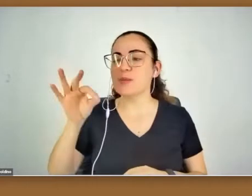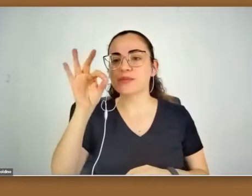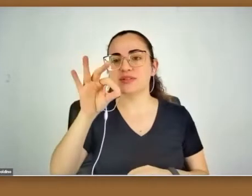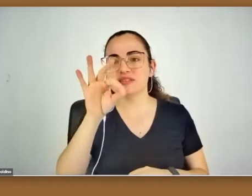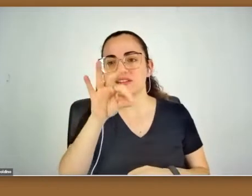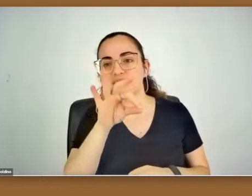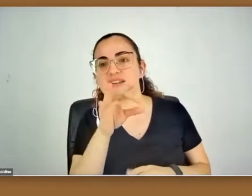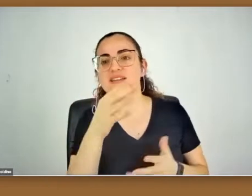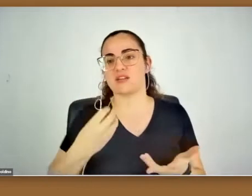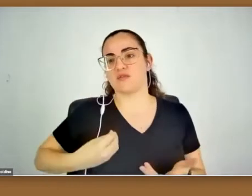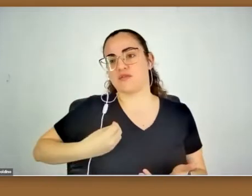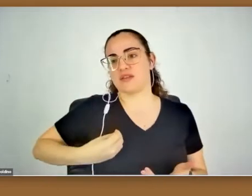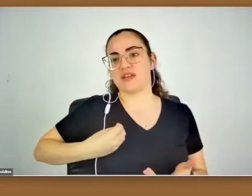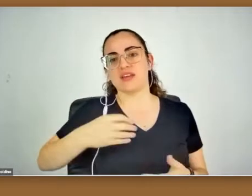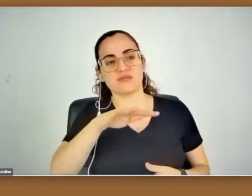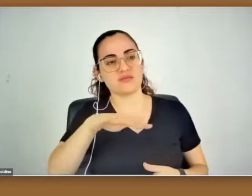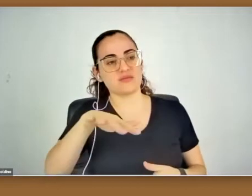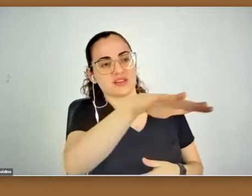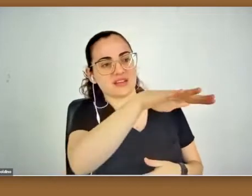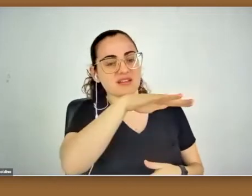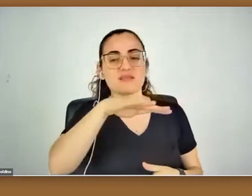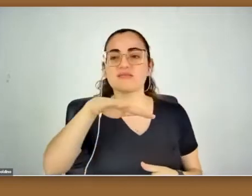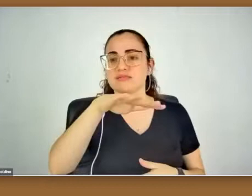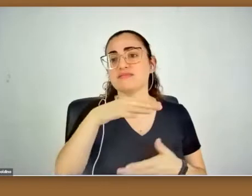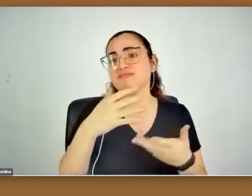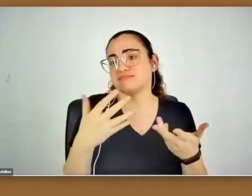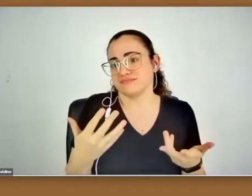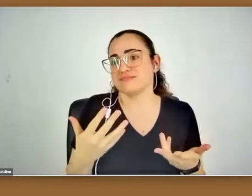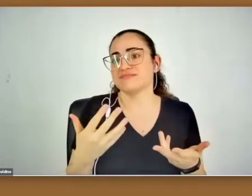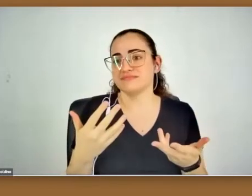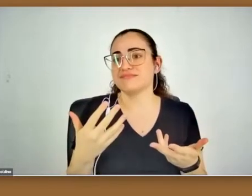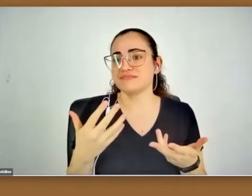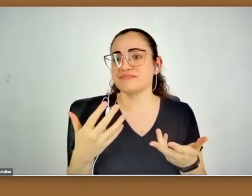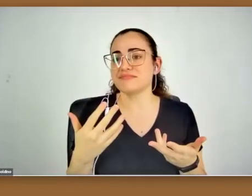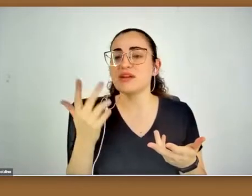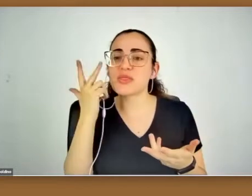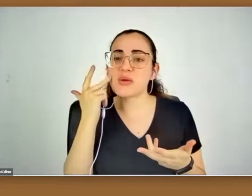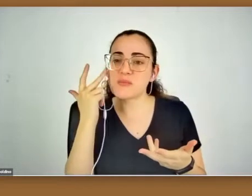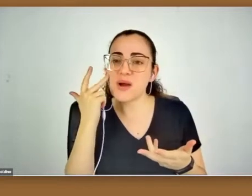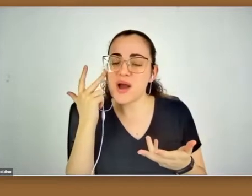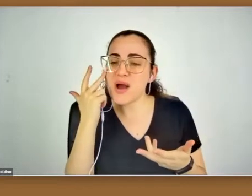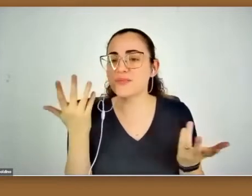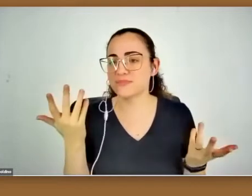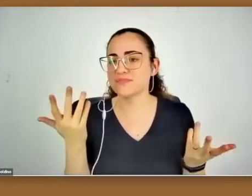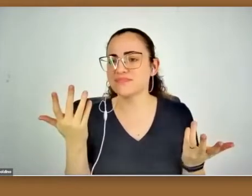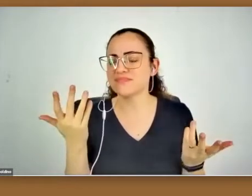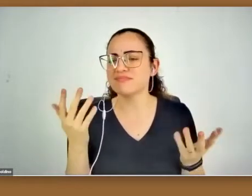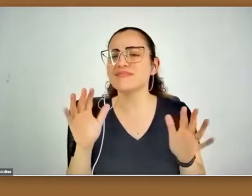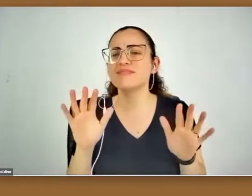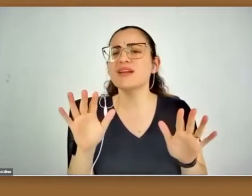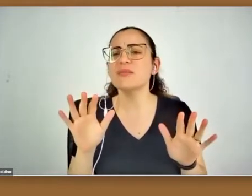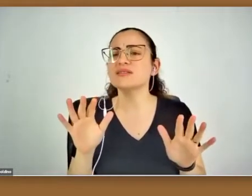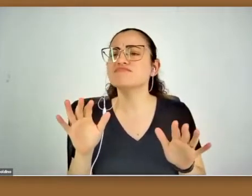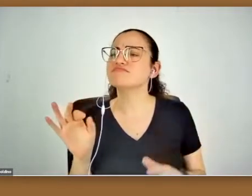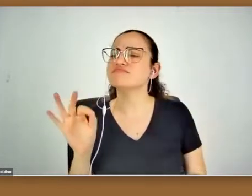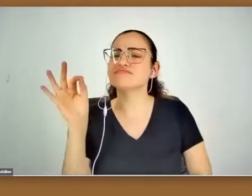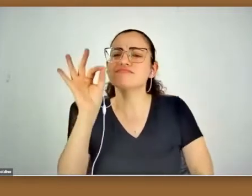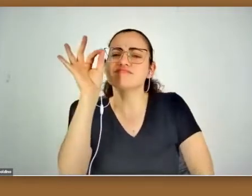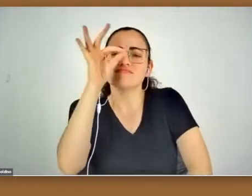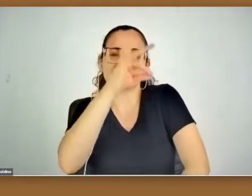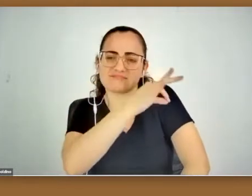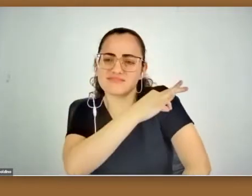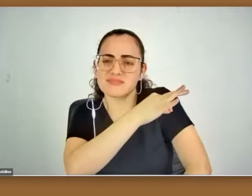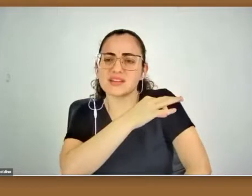de sangue, ele tem um objetivo com isso, né? Que é a mosquito fêmea, ela tem um objetivo com isso. Que